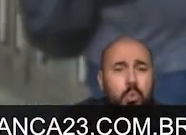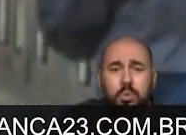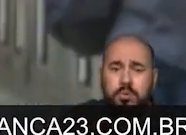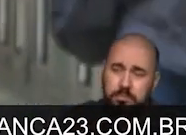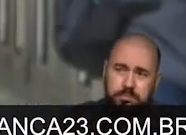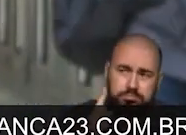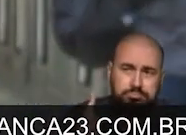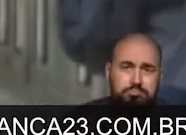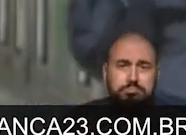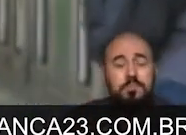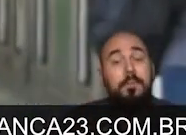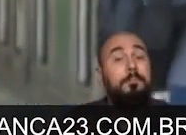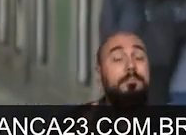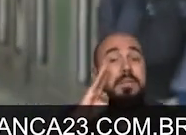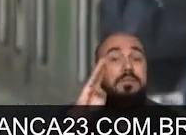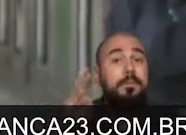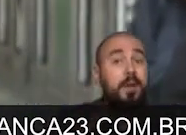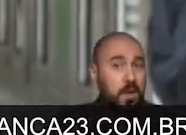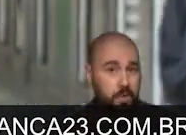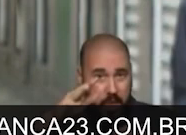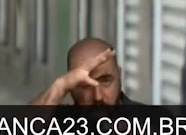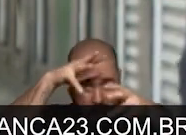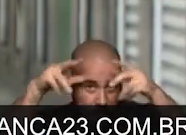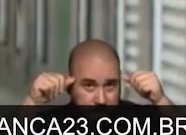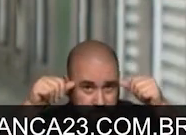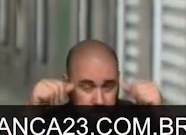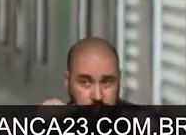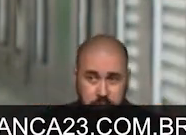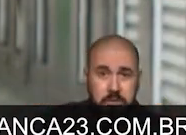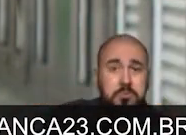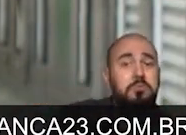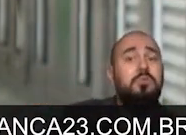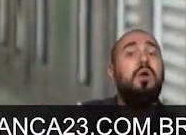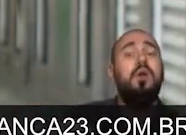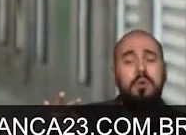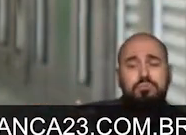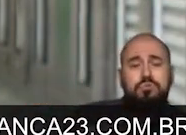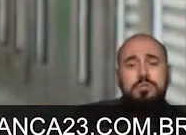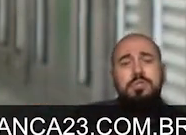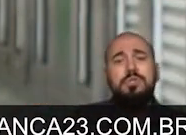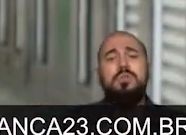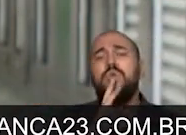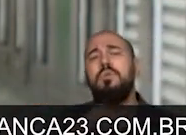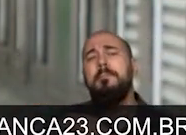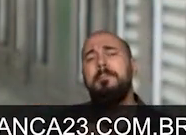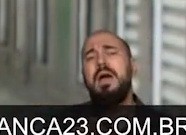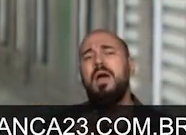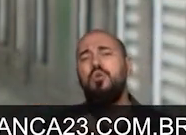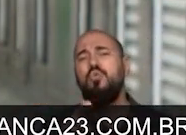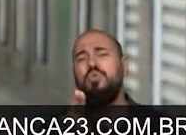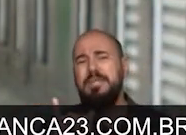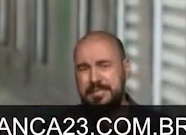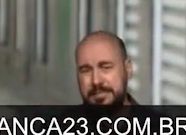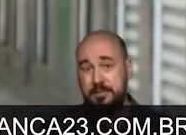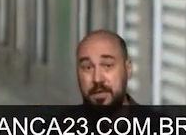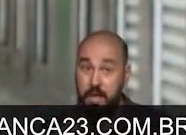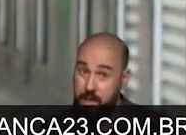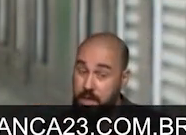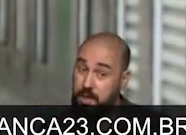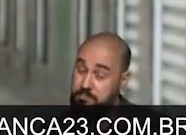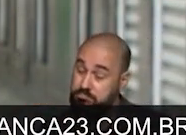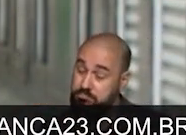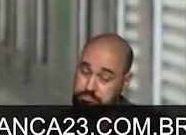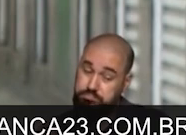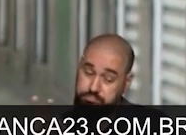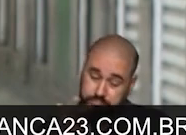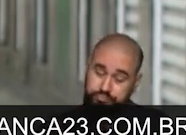principalmente na região amazônica. A transmissão é feita principalmente por um mosquito conhecido como maruim. Este ano, uma variante do